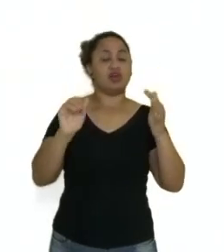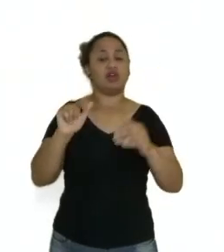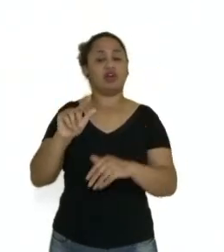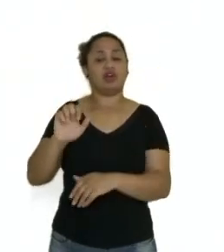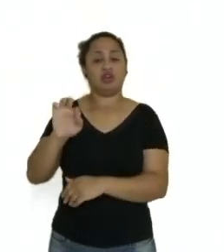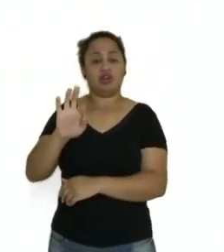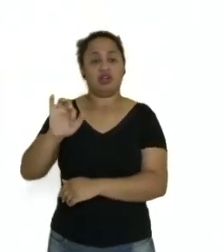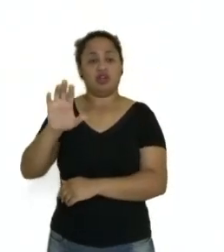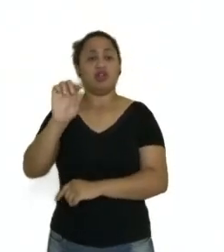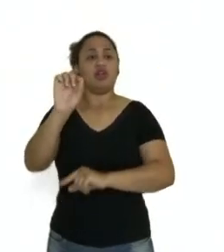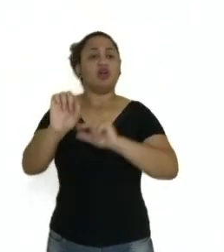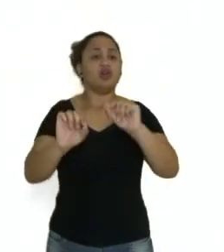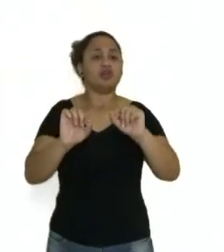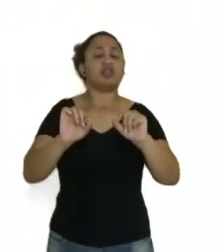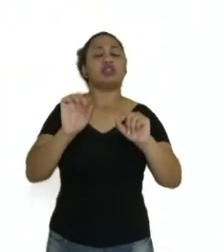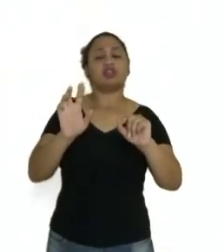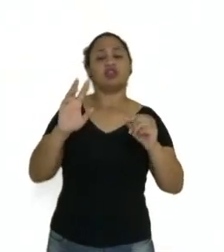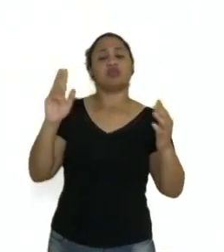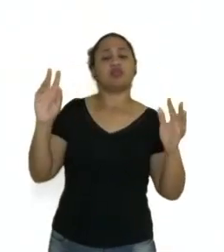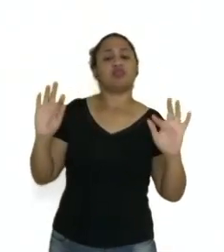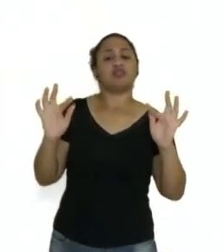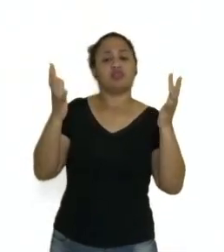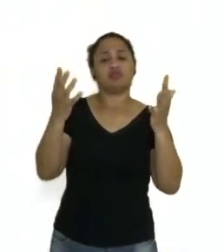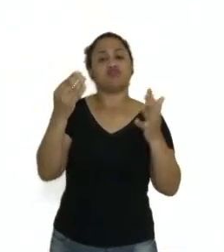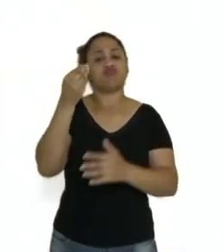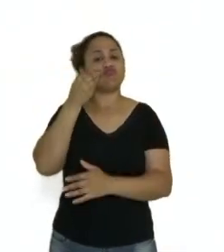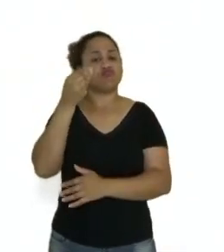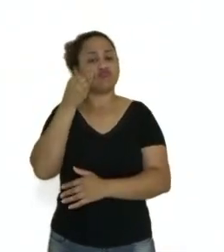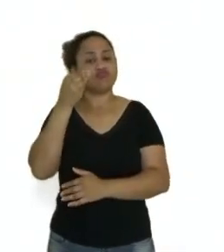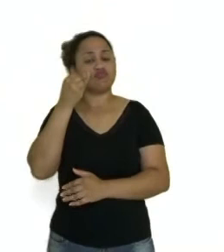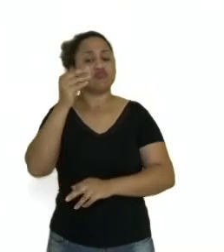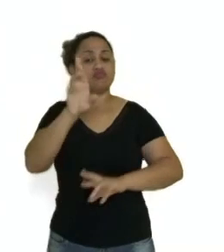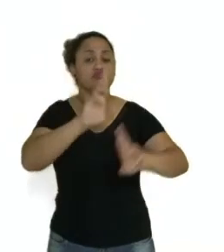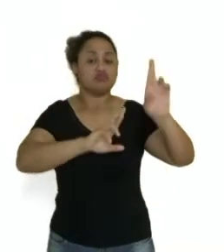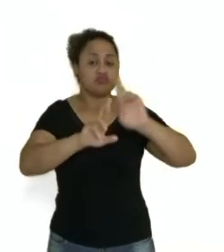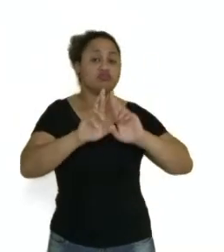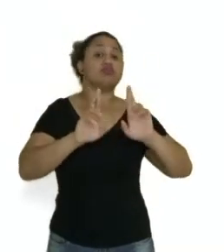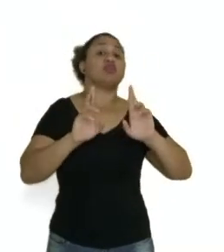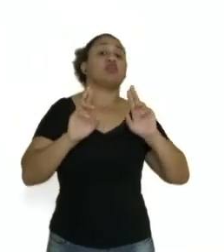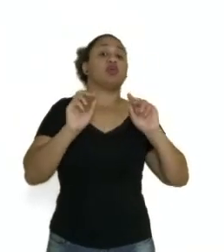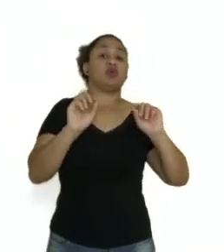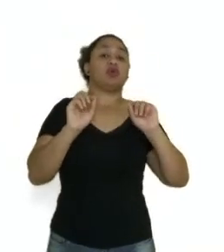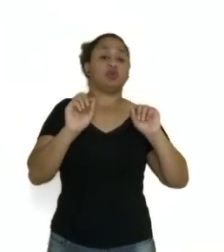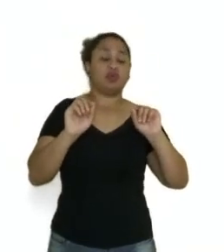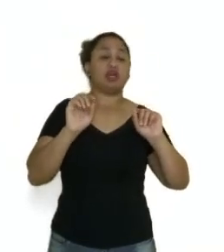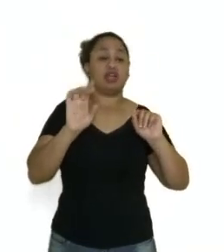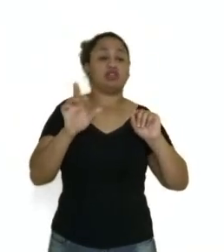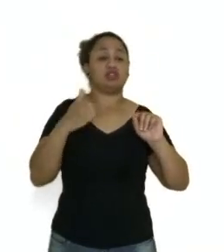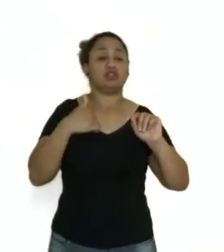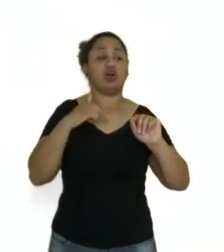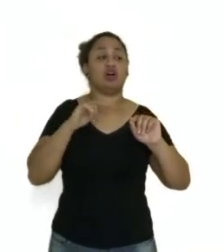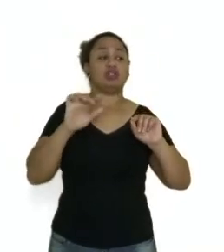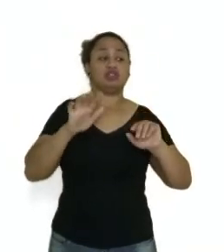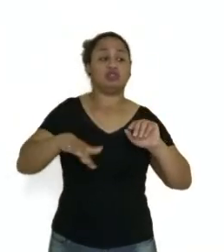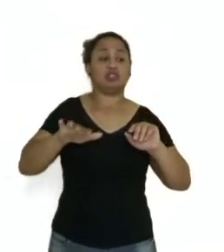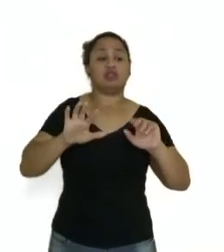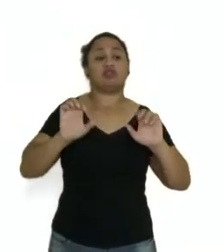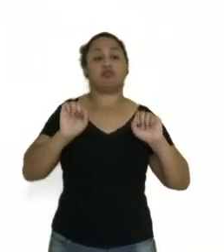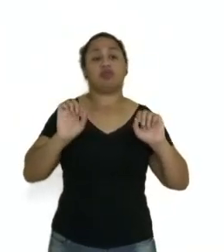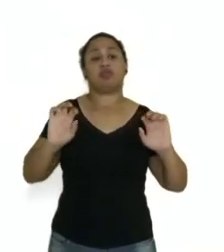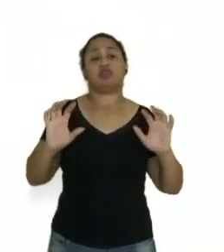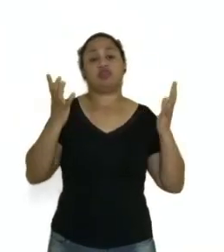fenômenos aleatórios todo fenômeno ou experimento cujo resultado depende somente do acaso. Ou